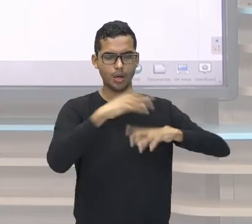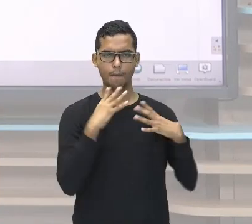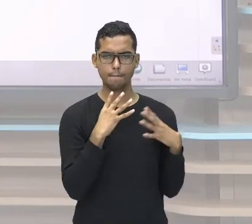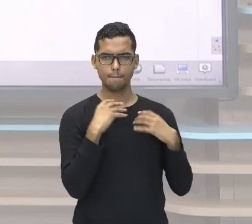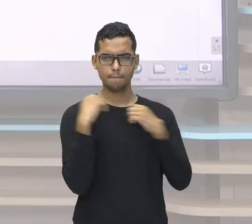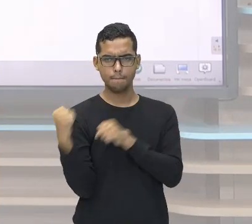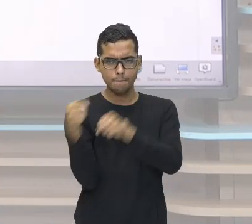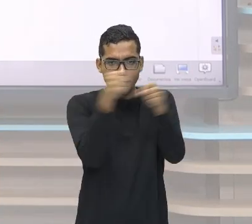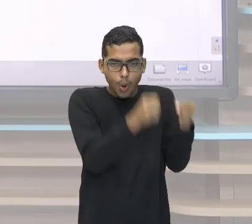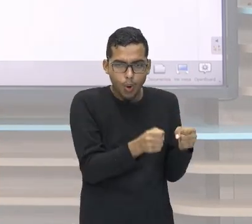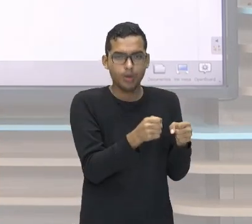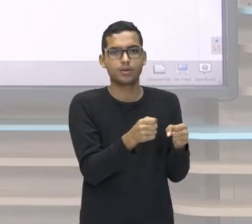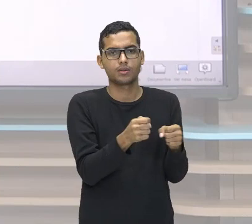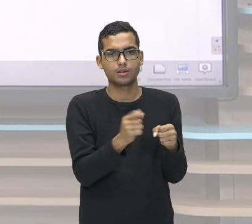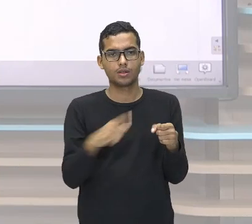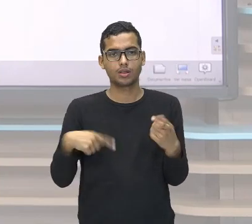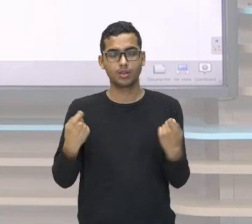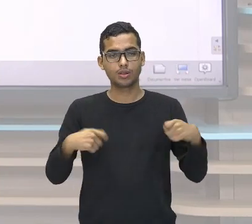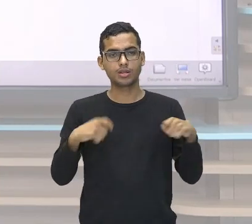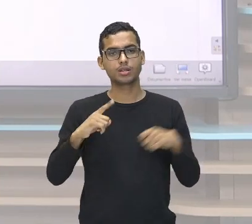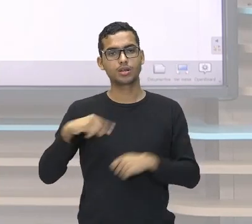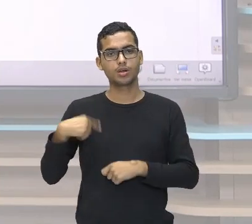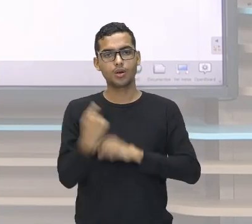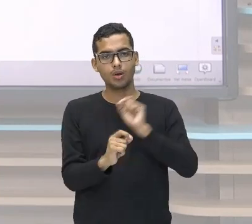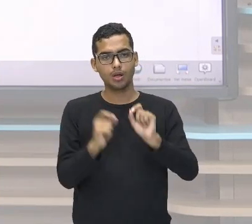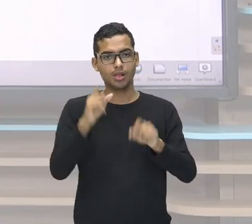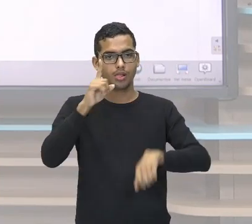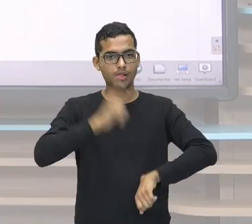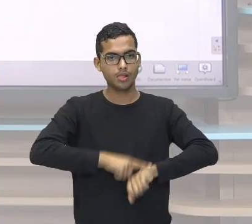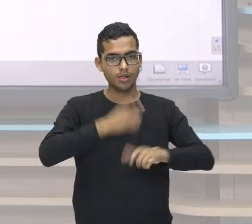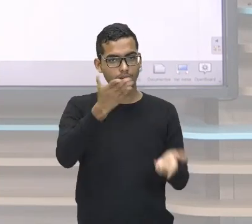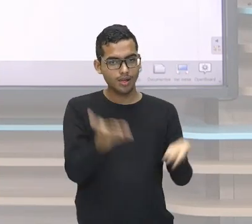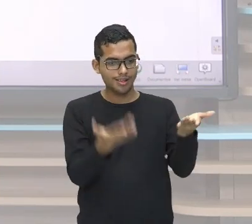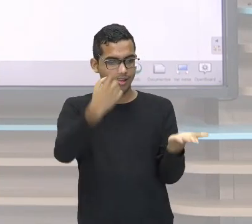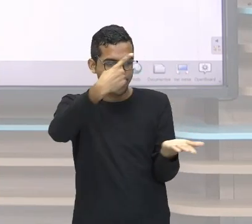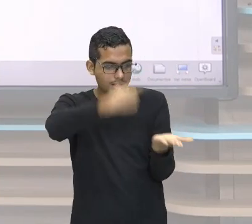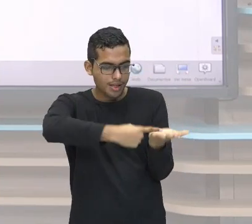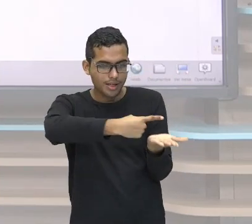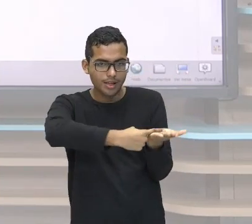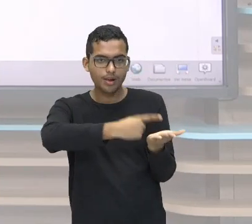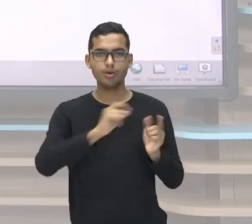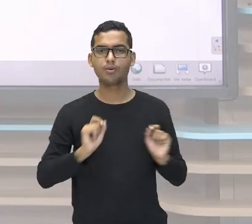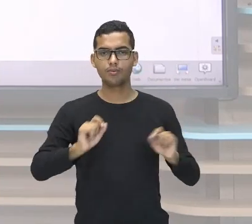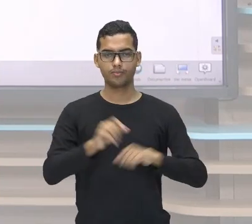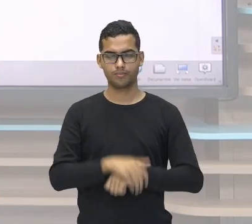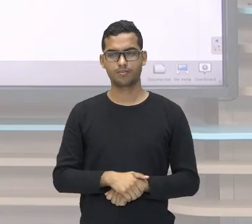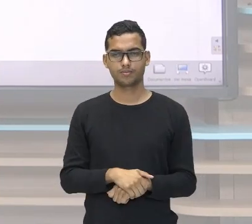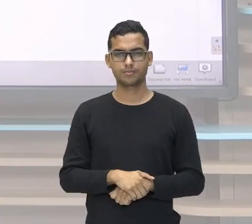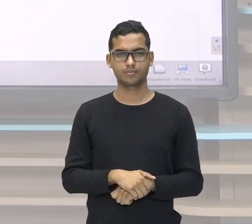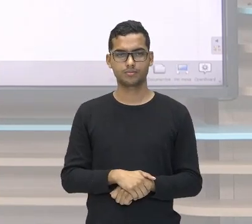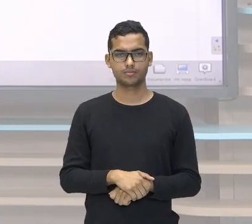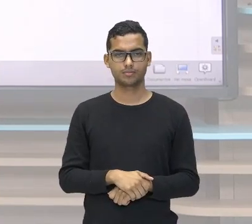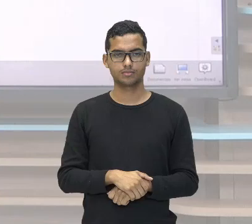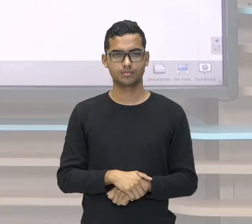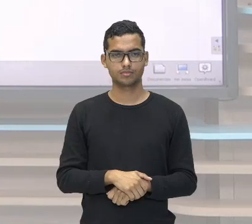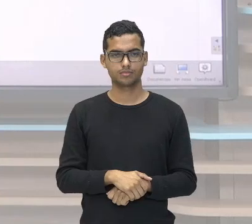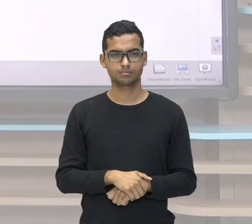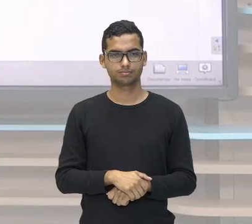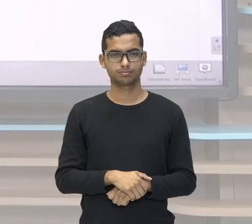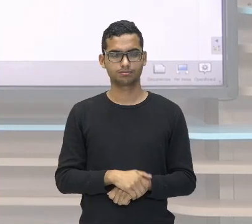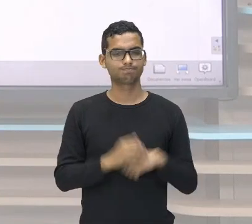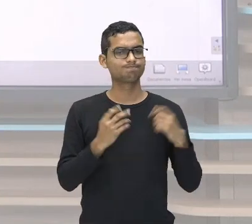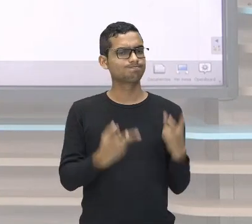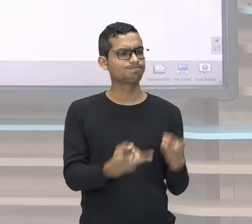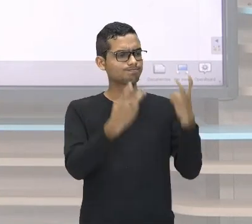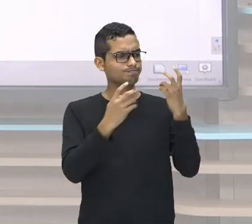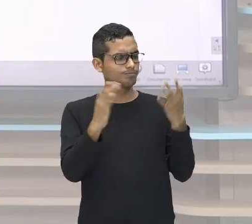nossa, e aí nós temos que nos render na hora do pacto ali, do acerto. A gente vai ver, acaba percebendo que